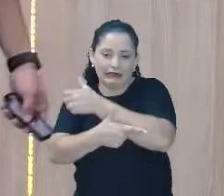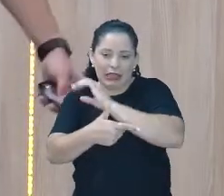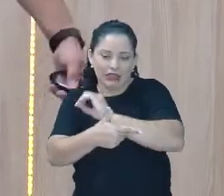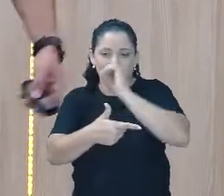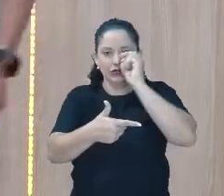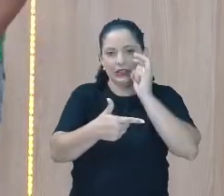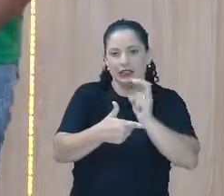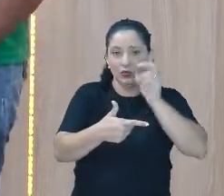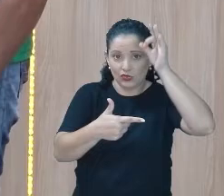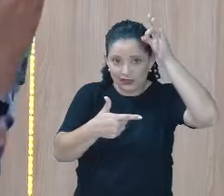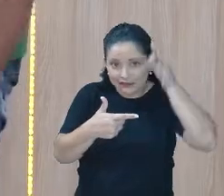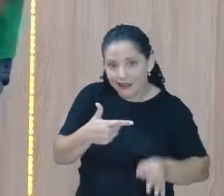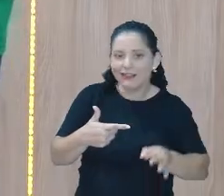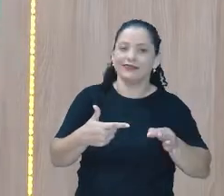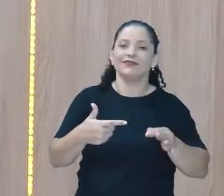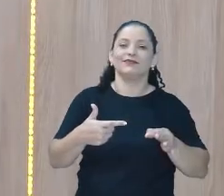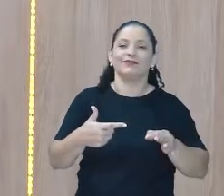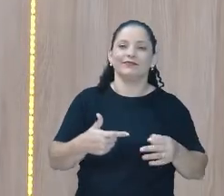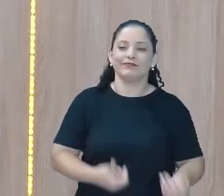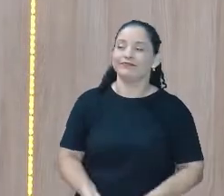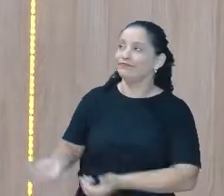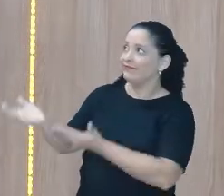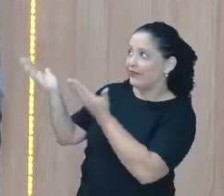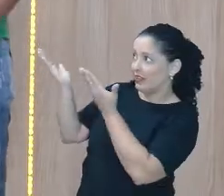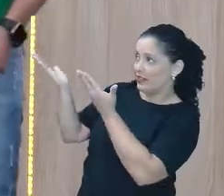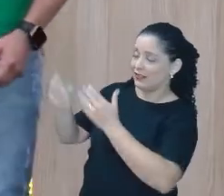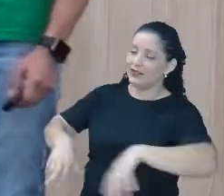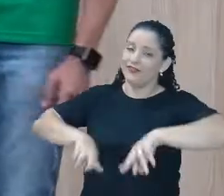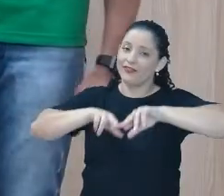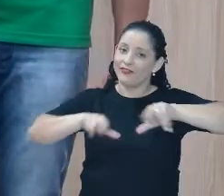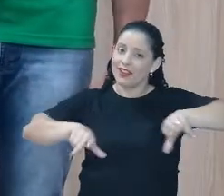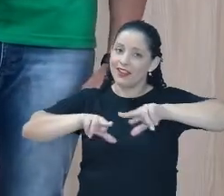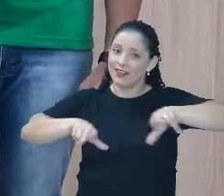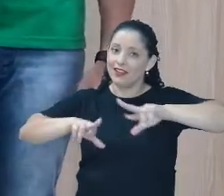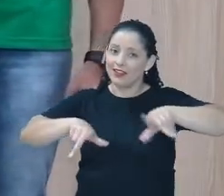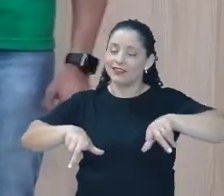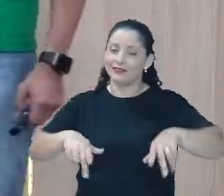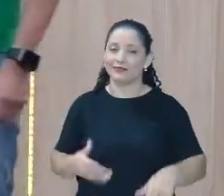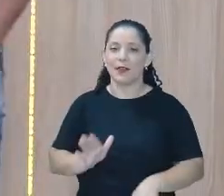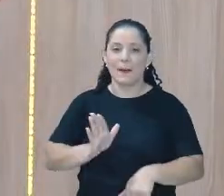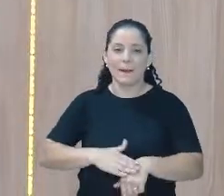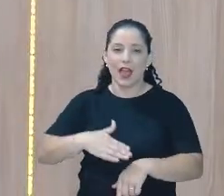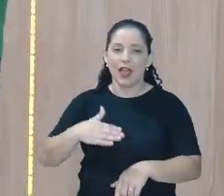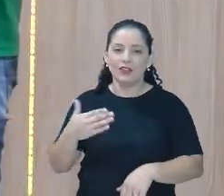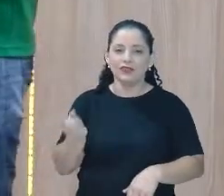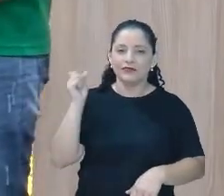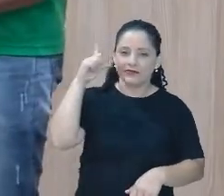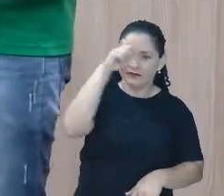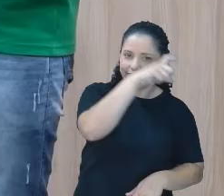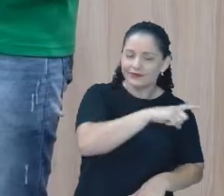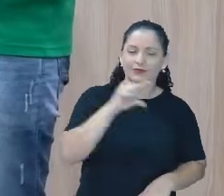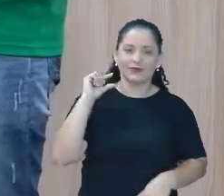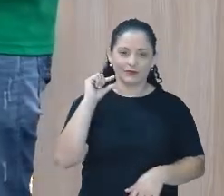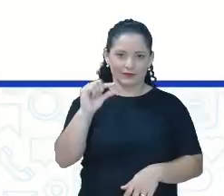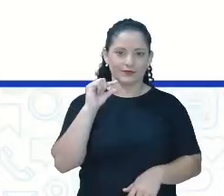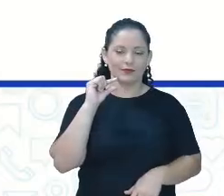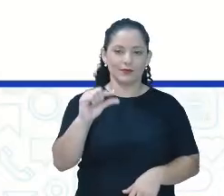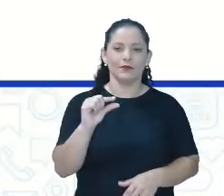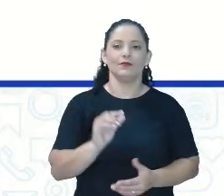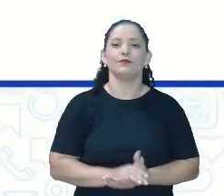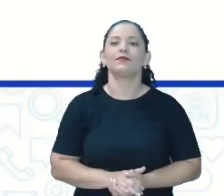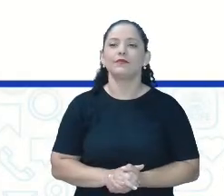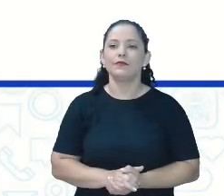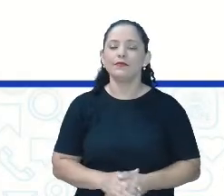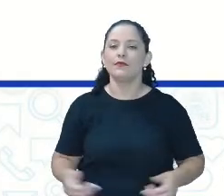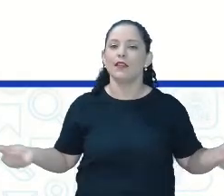divisão exata. Então, aqui, nesse exemplo, a gente vai trabalhar mais um pouquinho, tá bom? Então, primeiro passo é